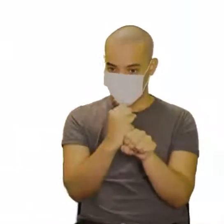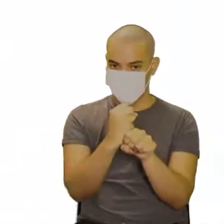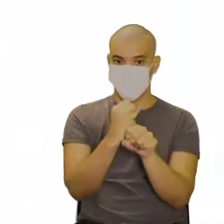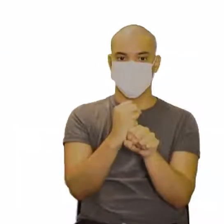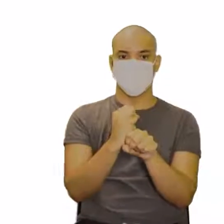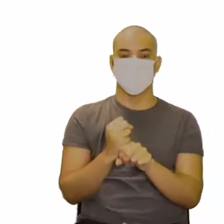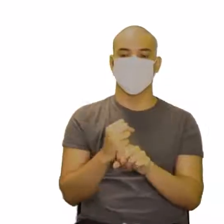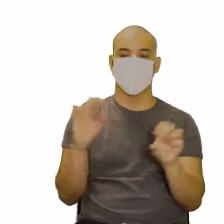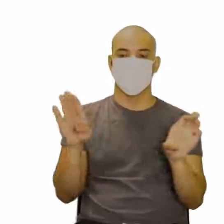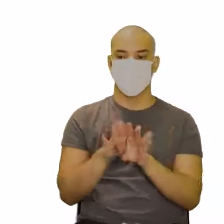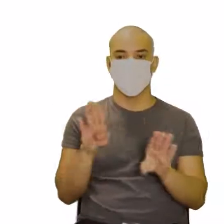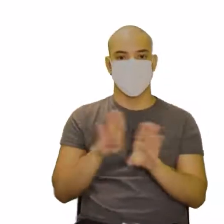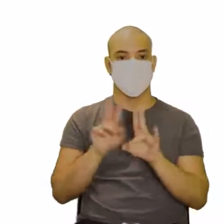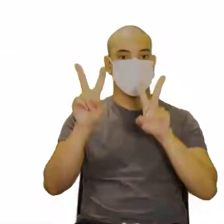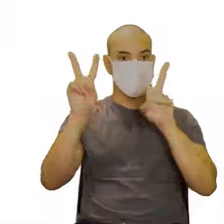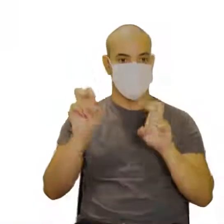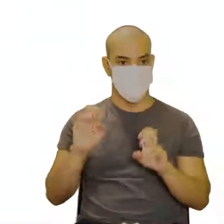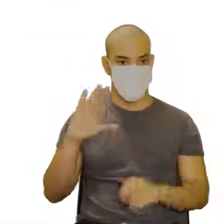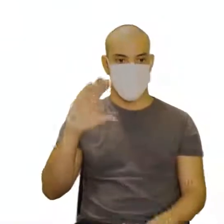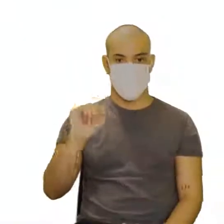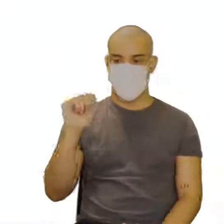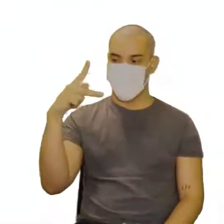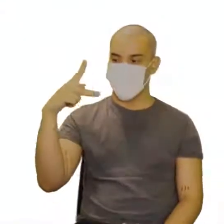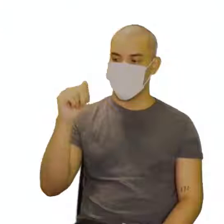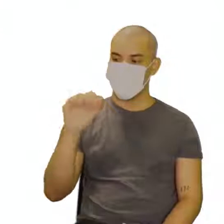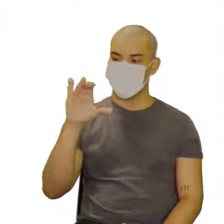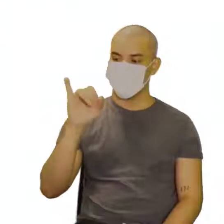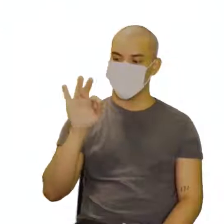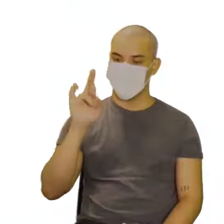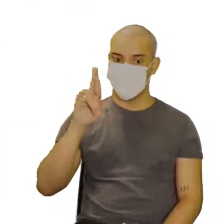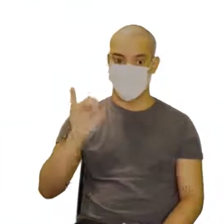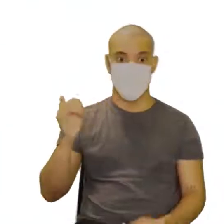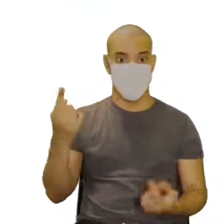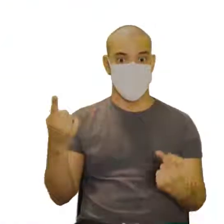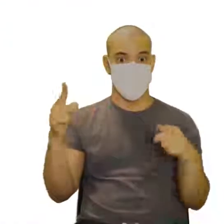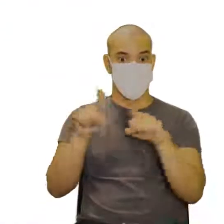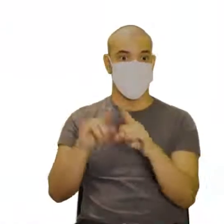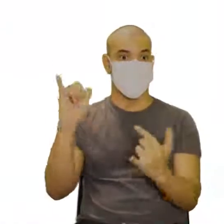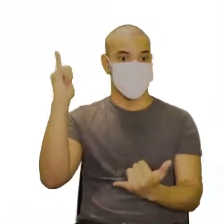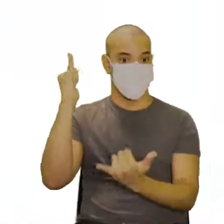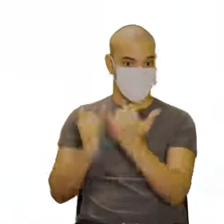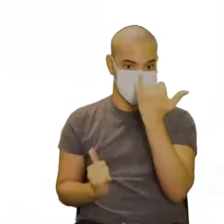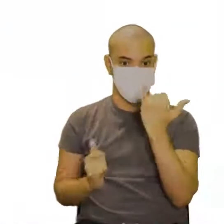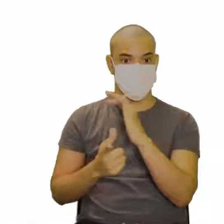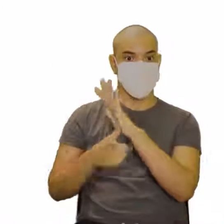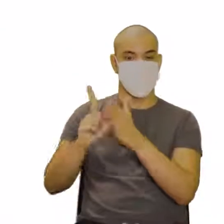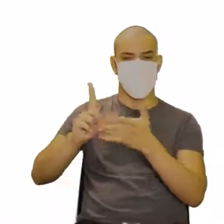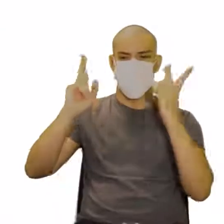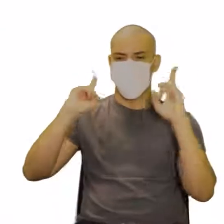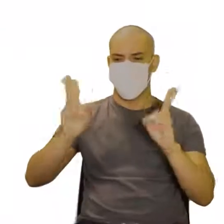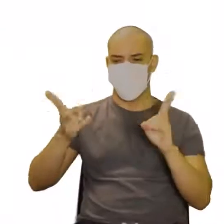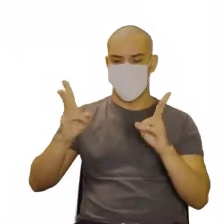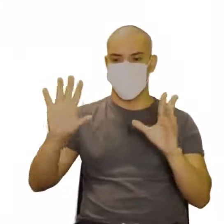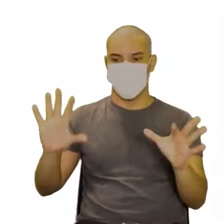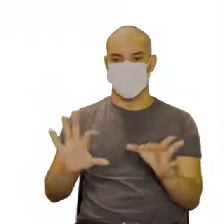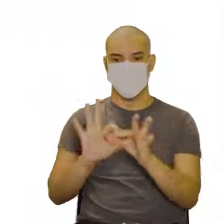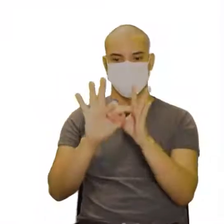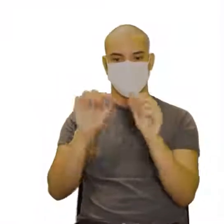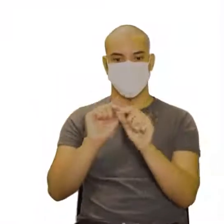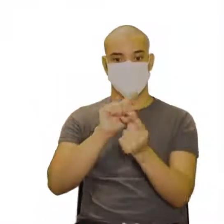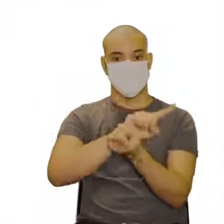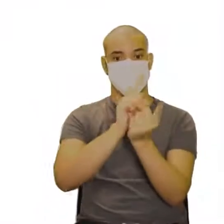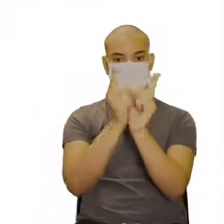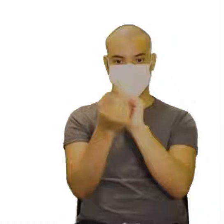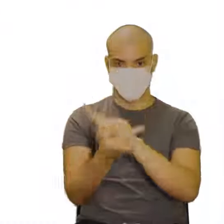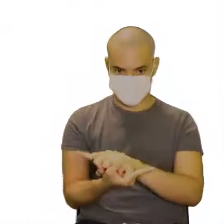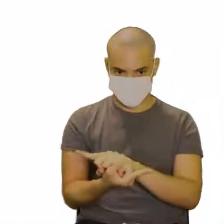E aqui também, questão do capacitor equivalente, pessoal, lá na mesma coisa, na associação, tu faz o quê? O